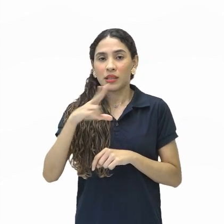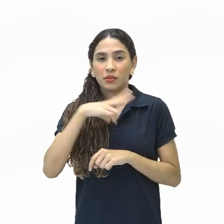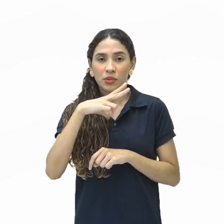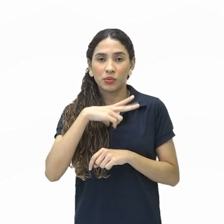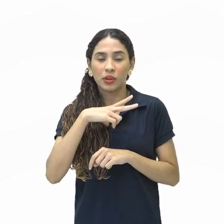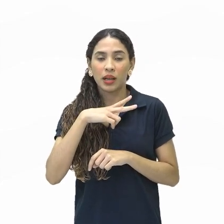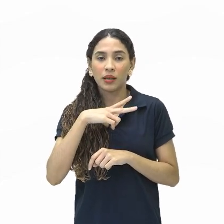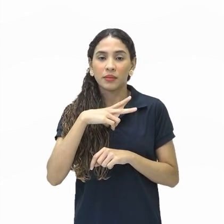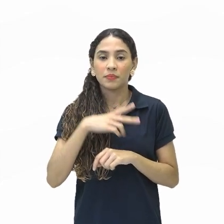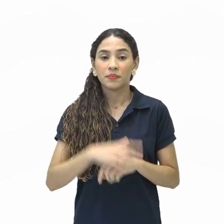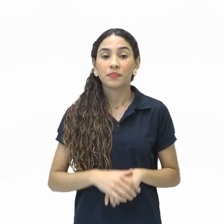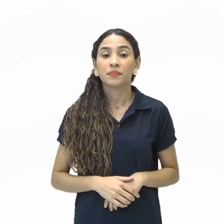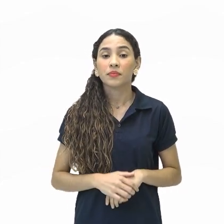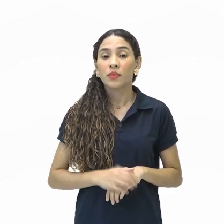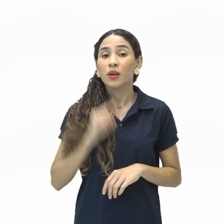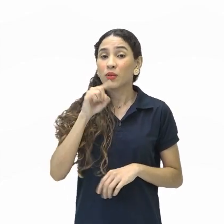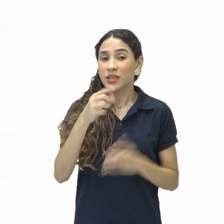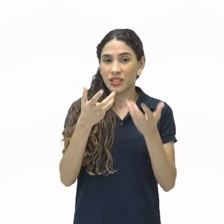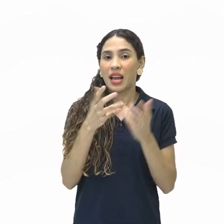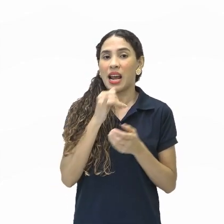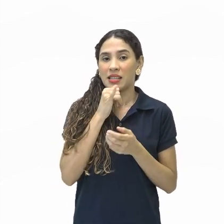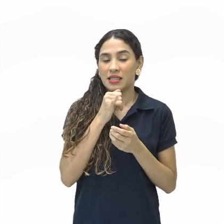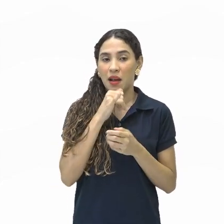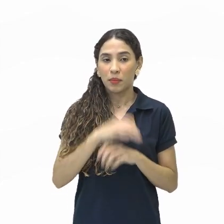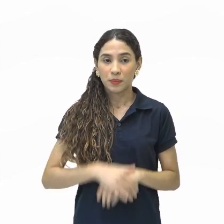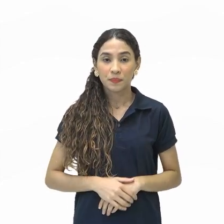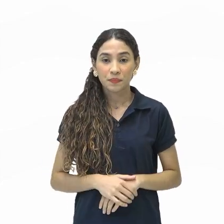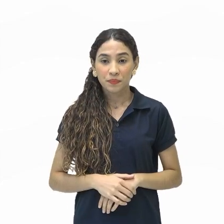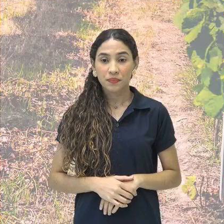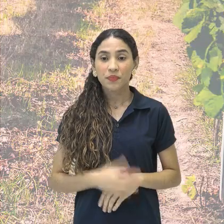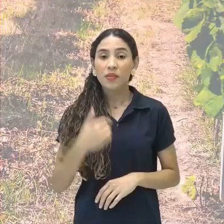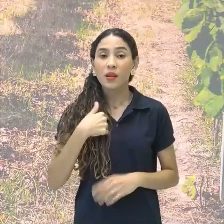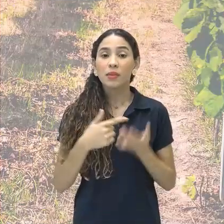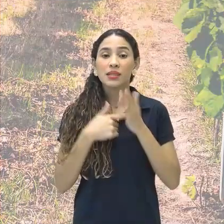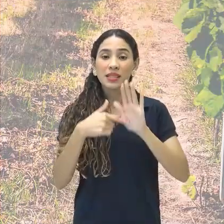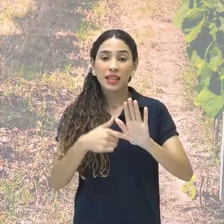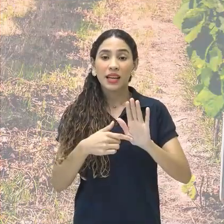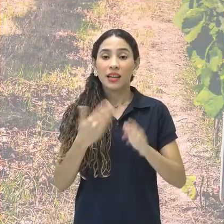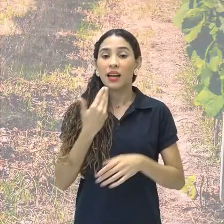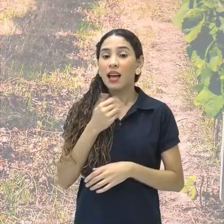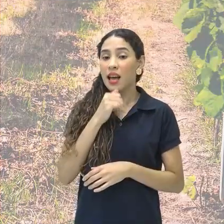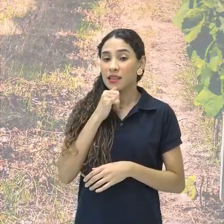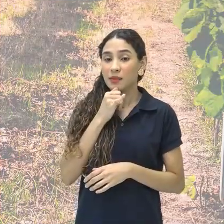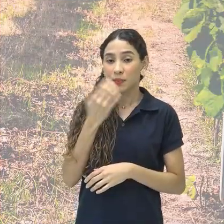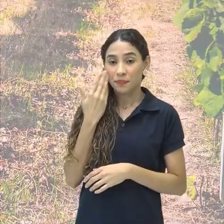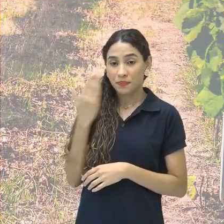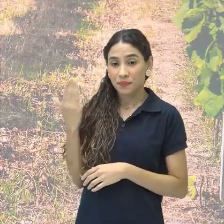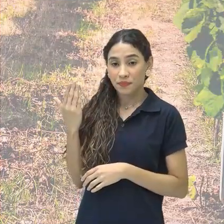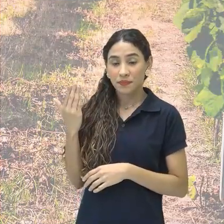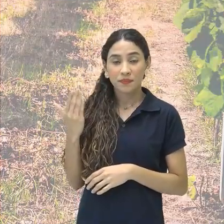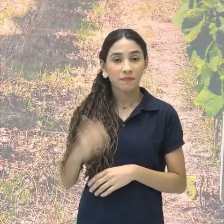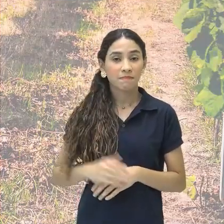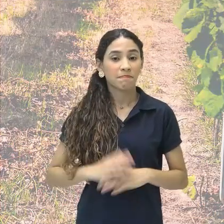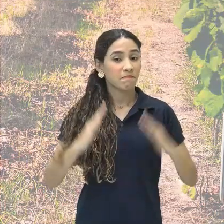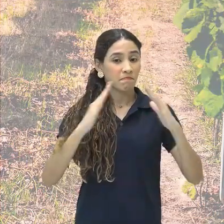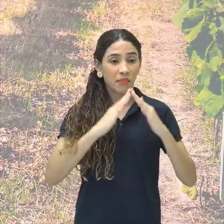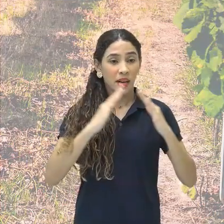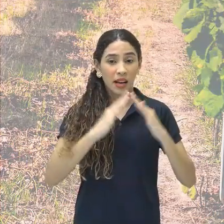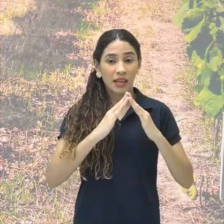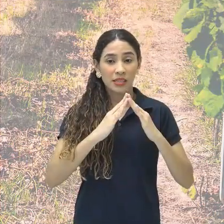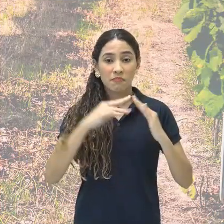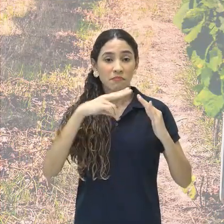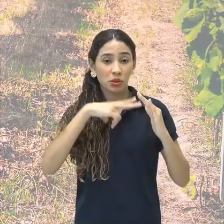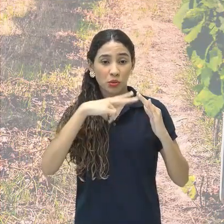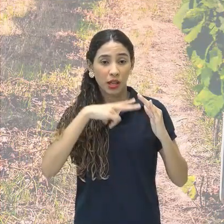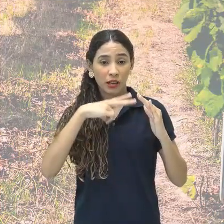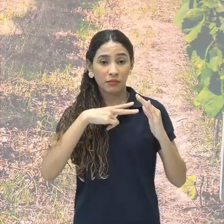individual. Vocês querem um exemplo? Eu vou mostrar para vocês aqui o exemplo. Ó. Uma imensa propriedade